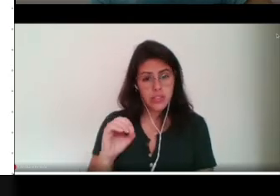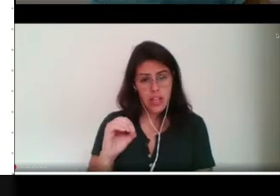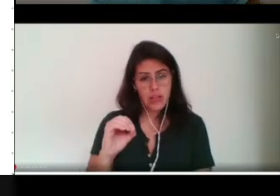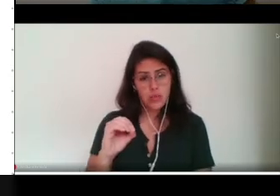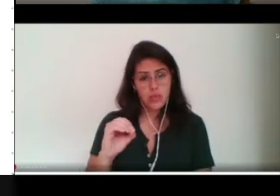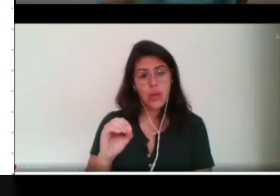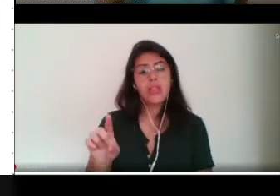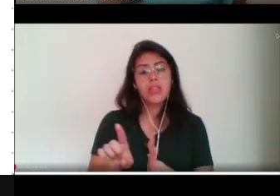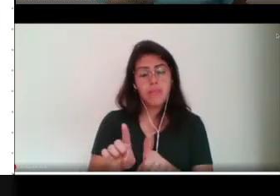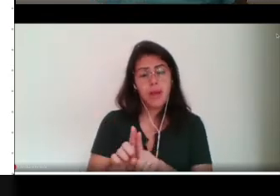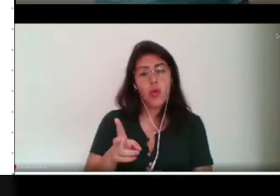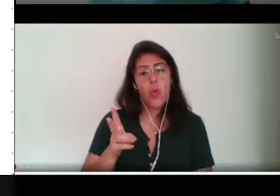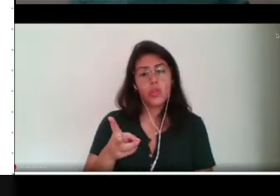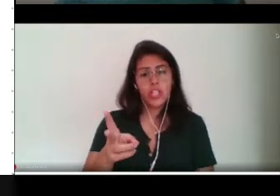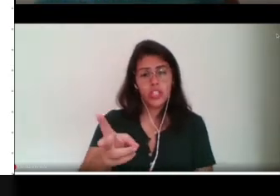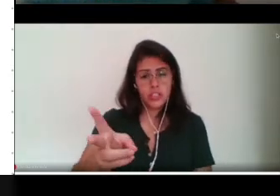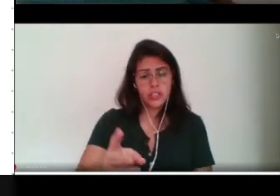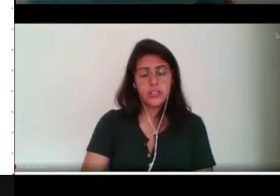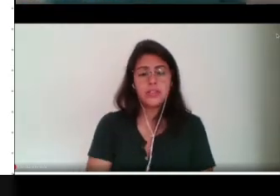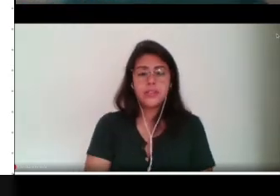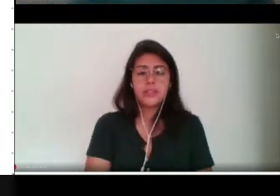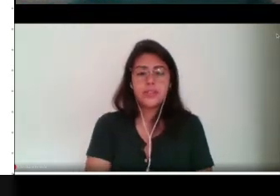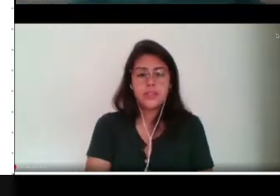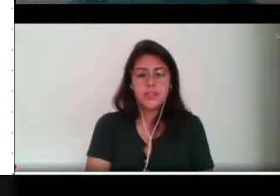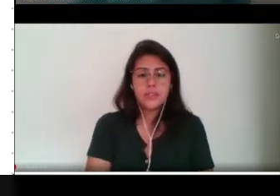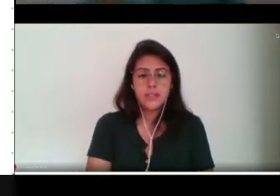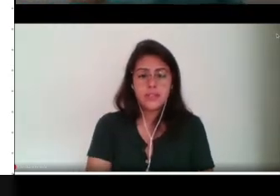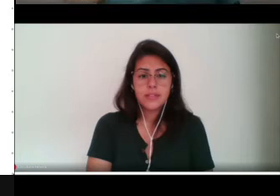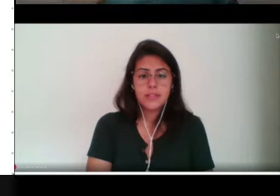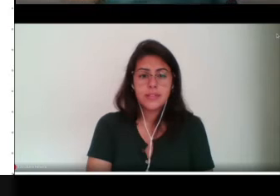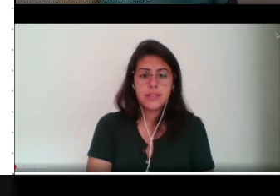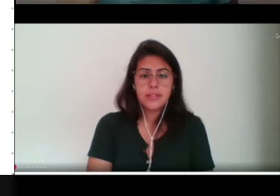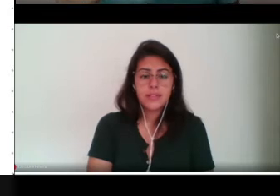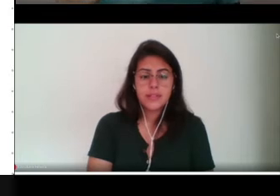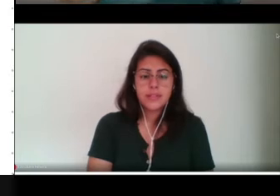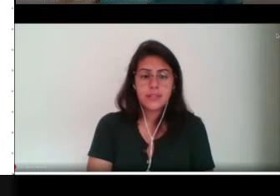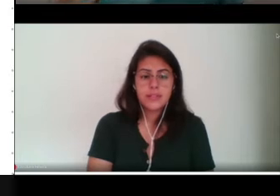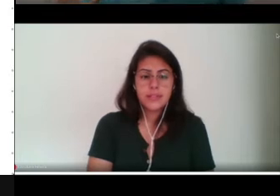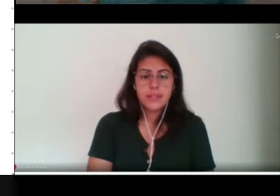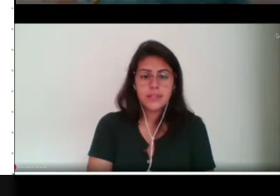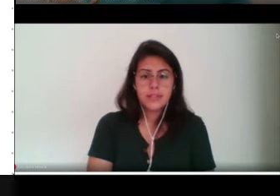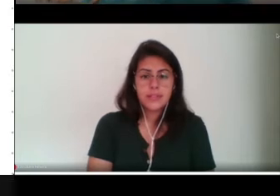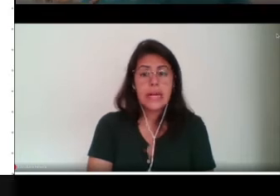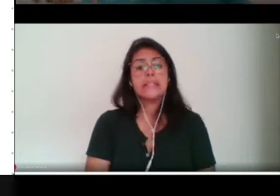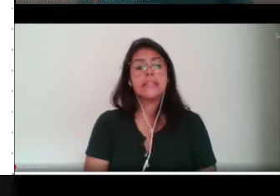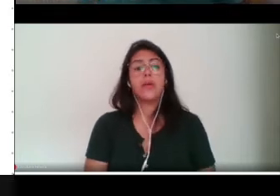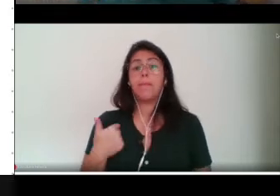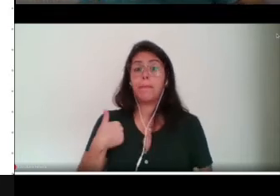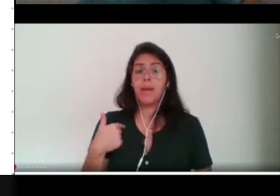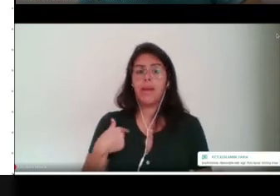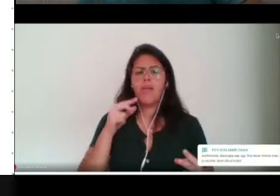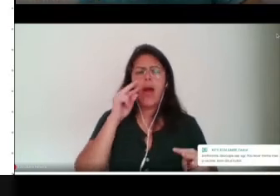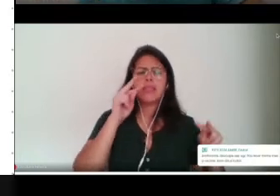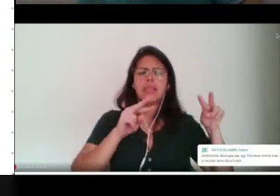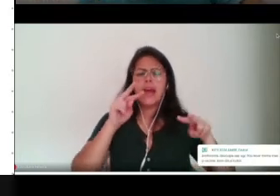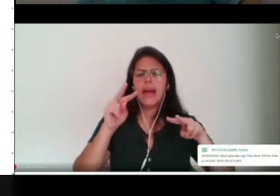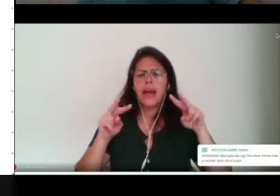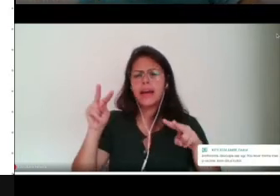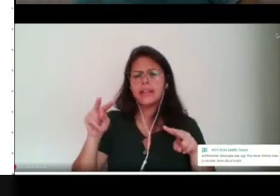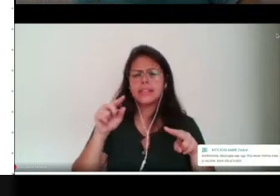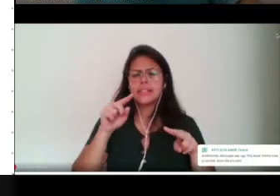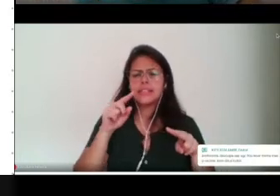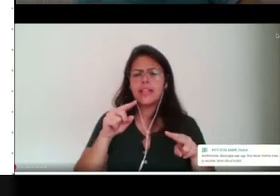Então, para eu fazer essa análise da velocidade, eu só preciso lembrar das minhas aulas de cálculo. É a mesma coisa. Por quê? Por causa